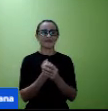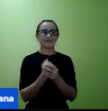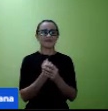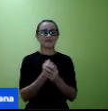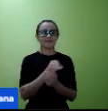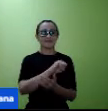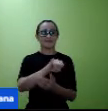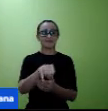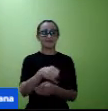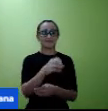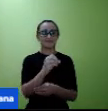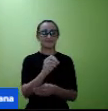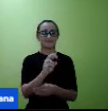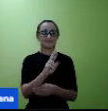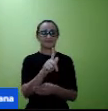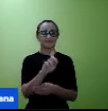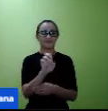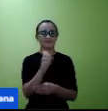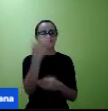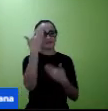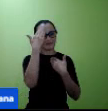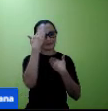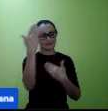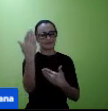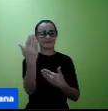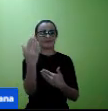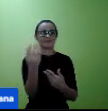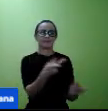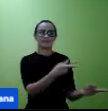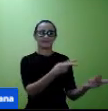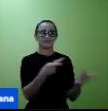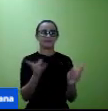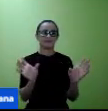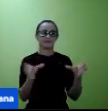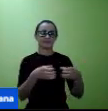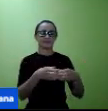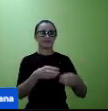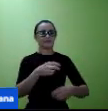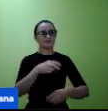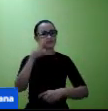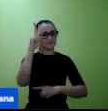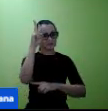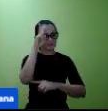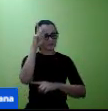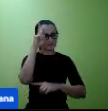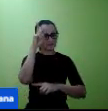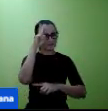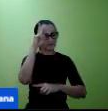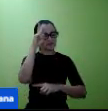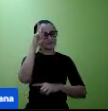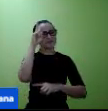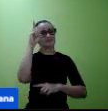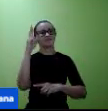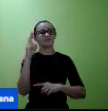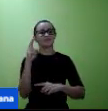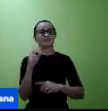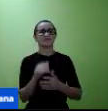Jorge. Bom, eu agradeço o convite aí da equipe de História, né, me senti honrado com